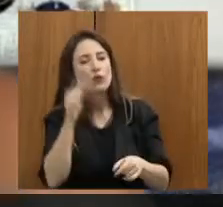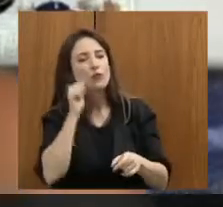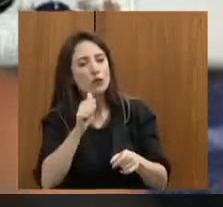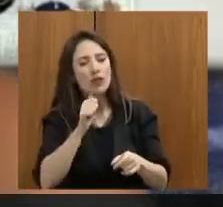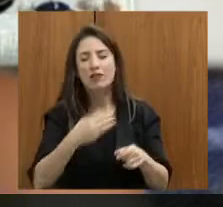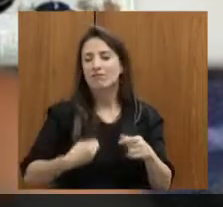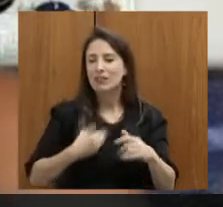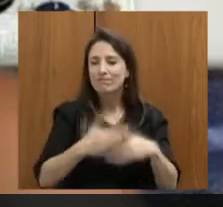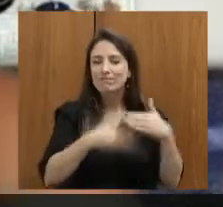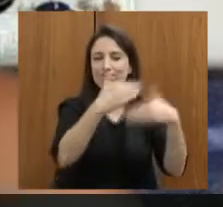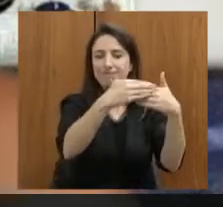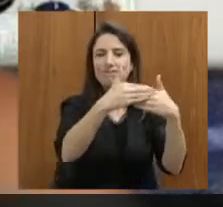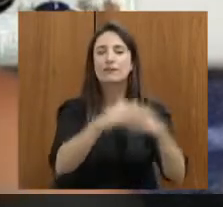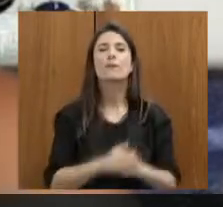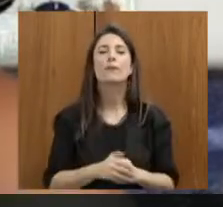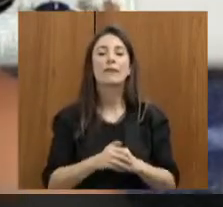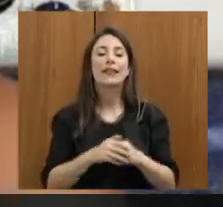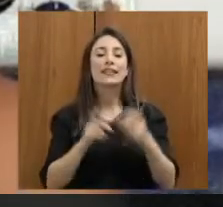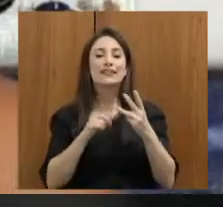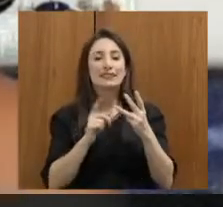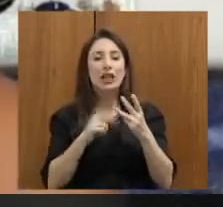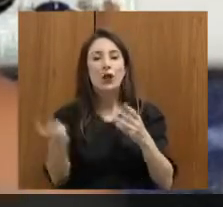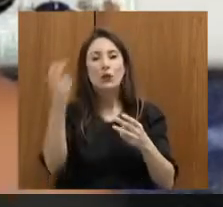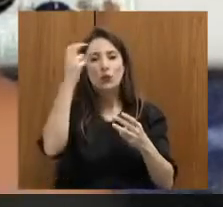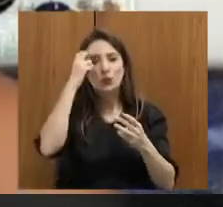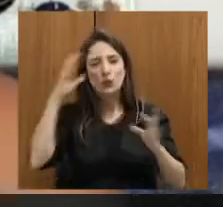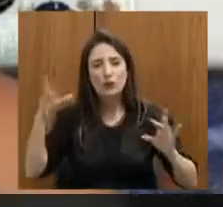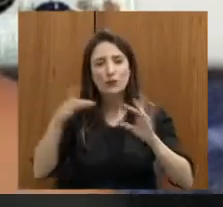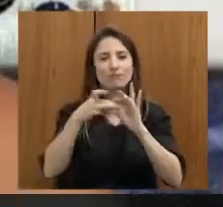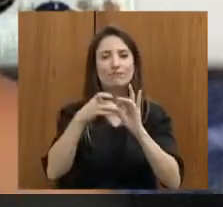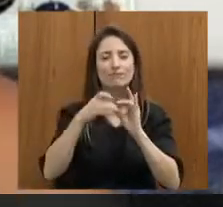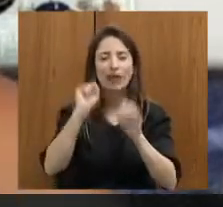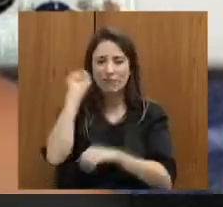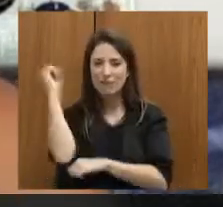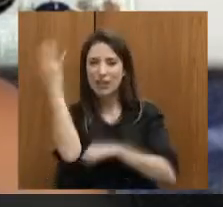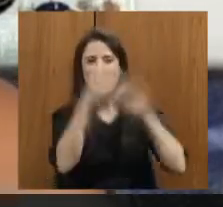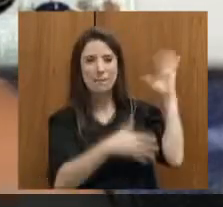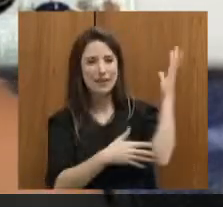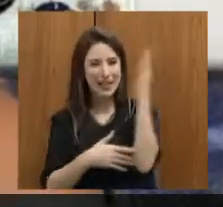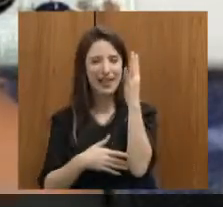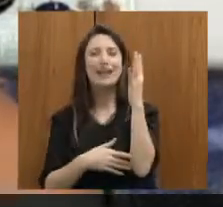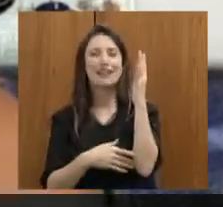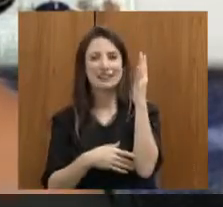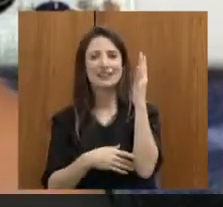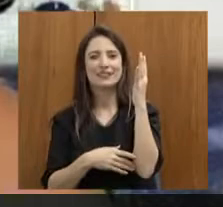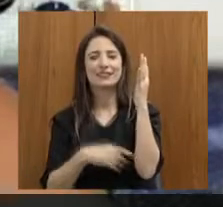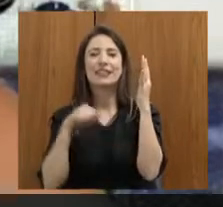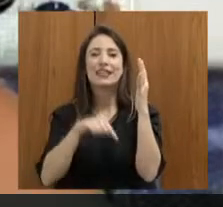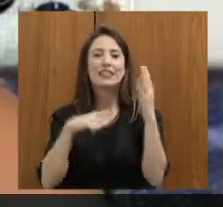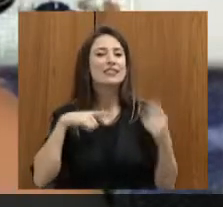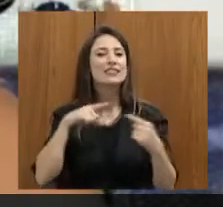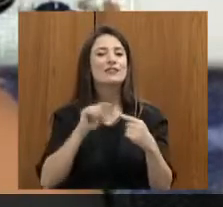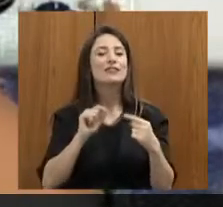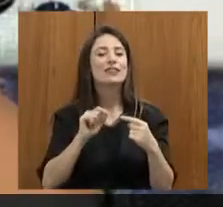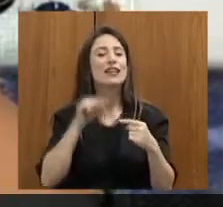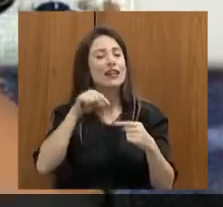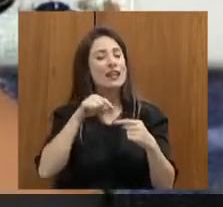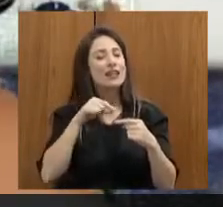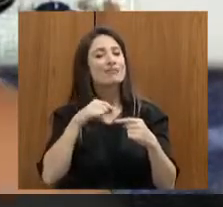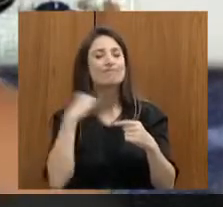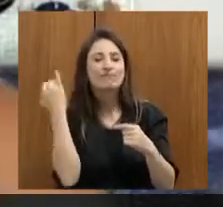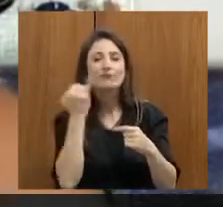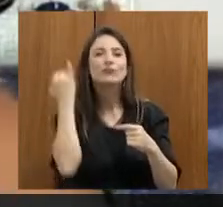entre a posição da cultura e meio ambiente é o que tá dizendo nosso acervo cultural ambiental um acervo